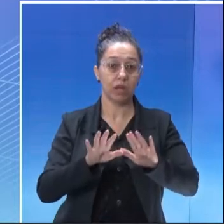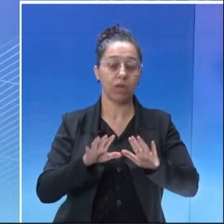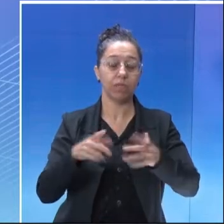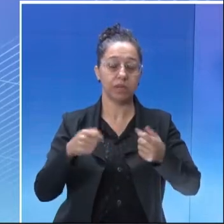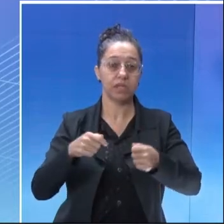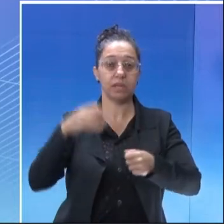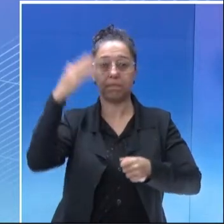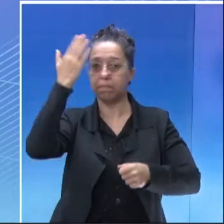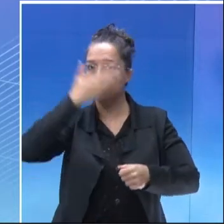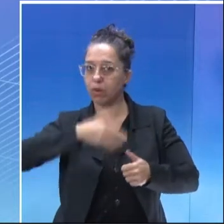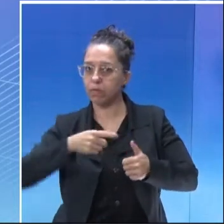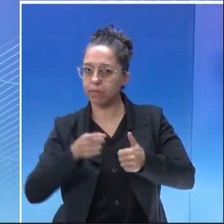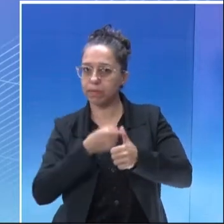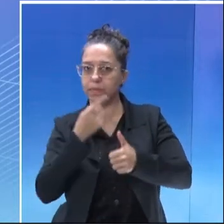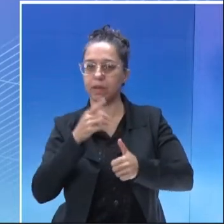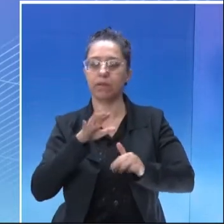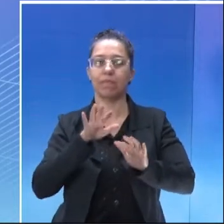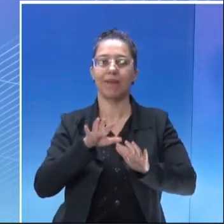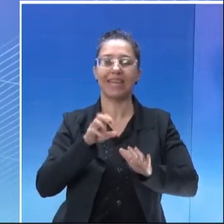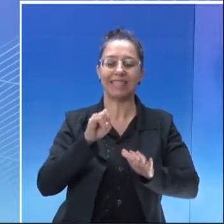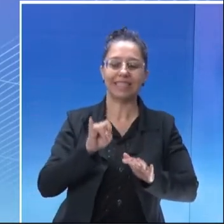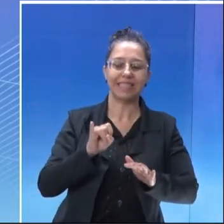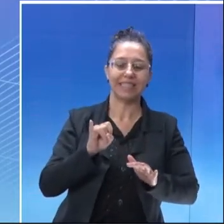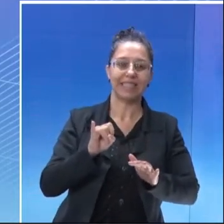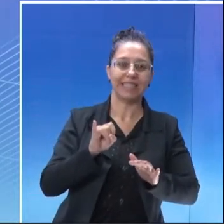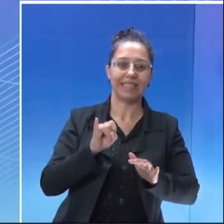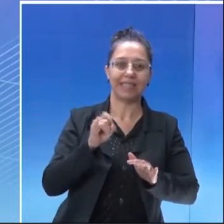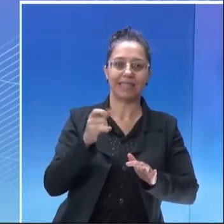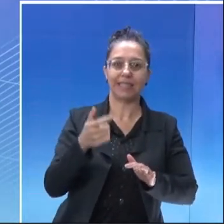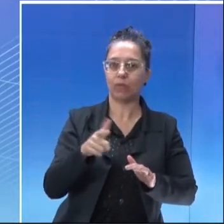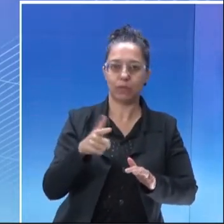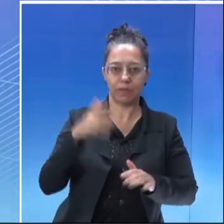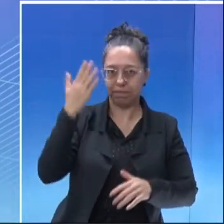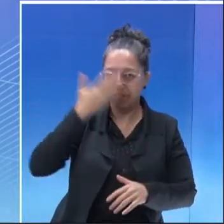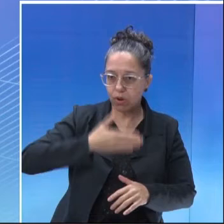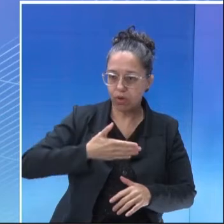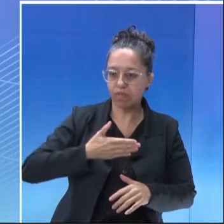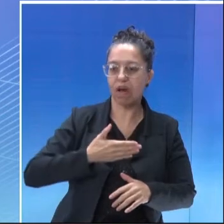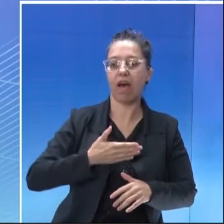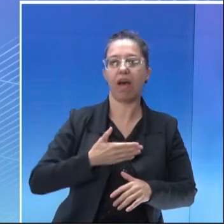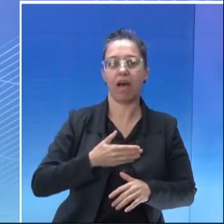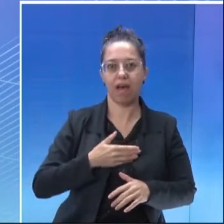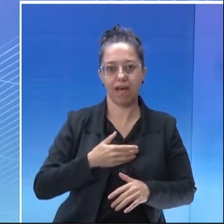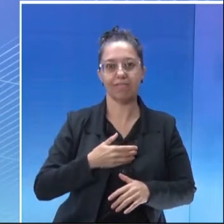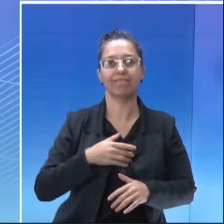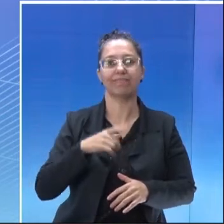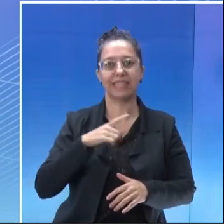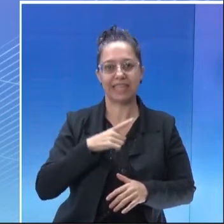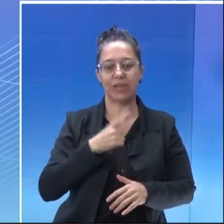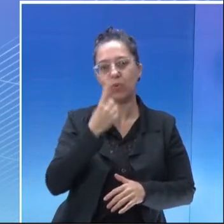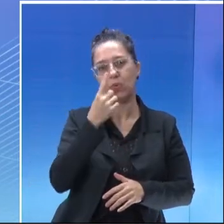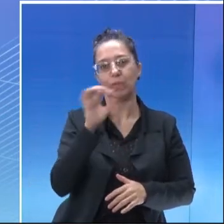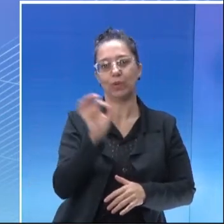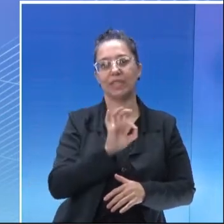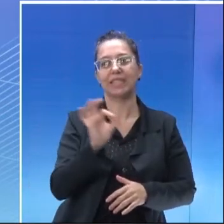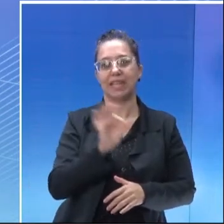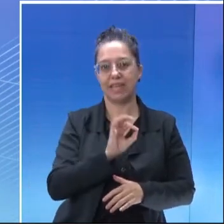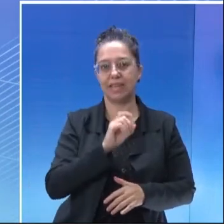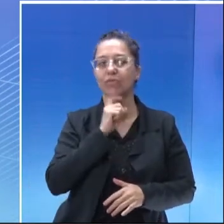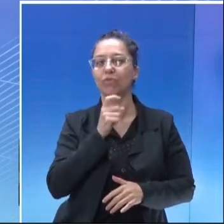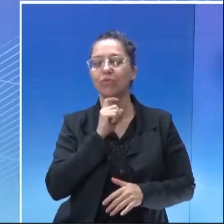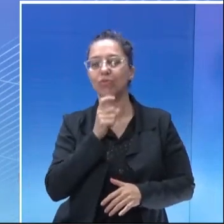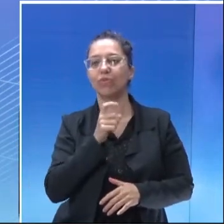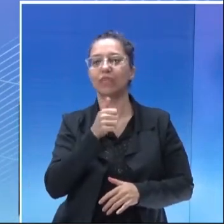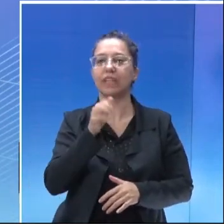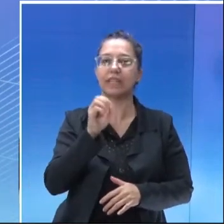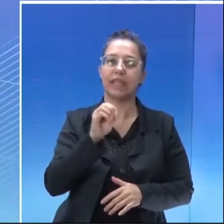sem provas. E mesmo que tenha provas, pode existir uma exceção. Então você nunca vai ver uma teoria que é 100%. Sempre